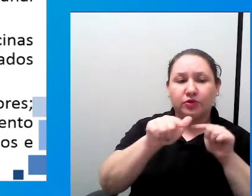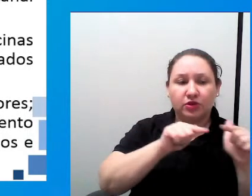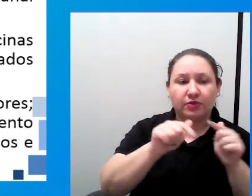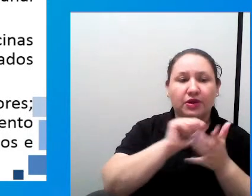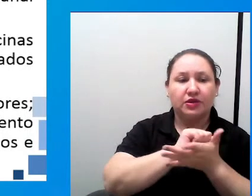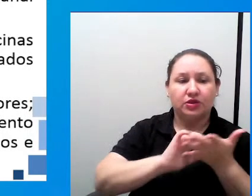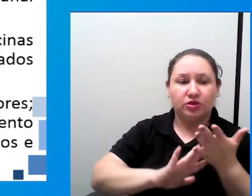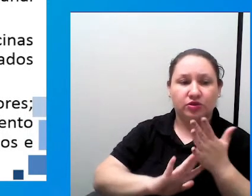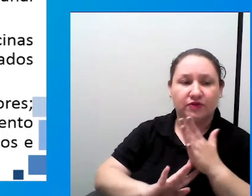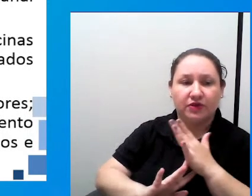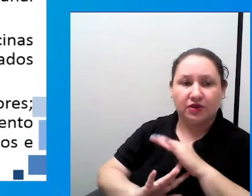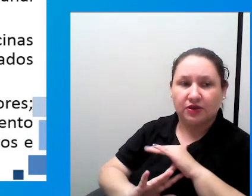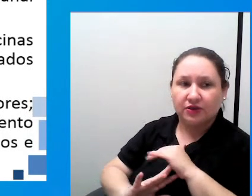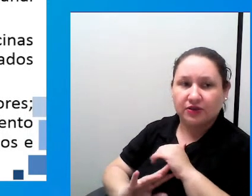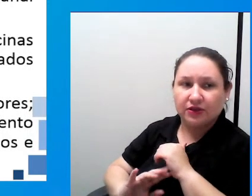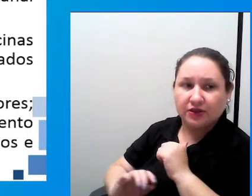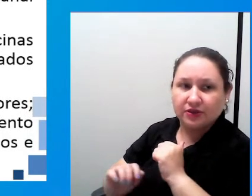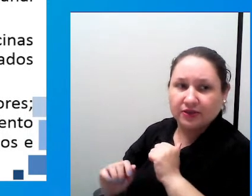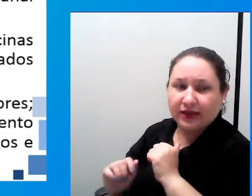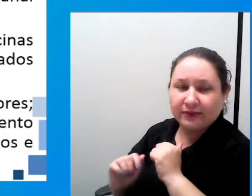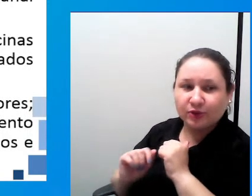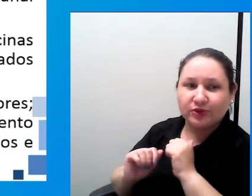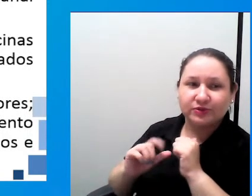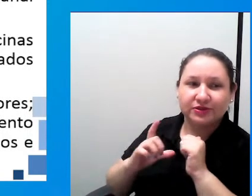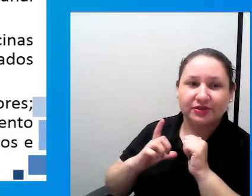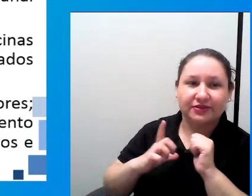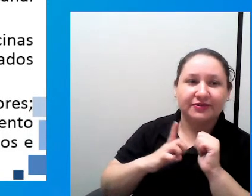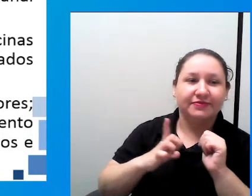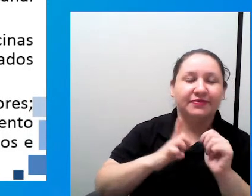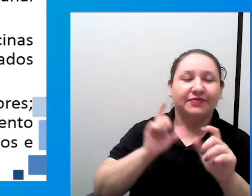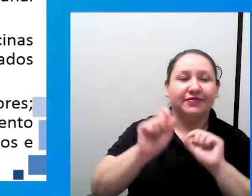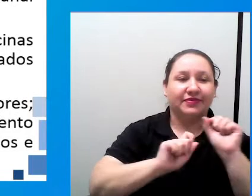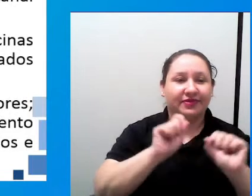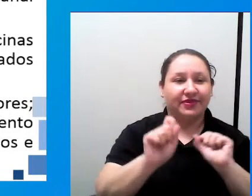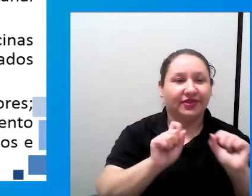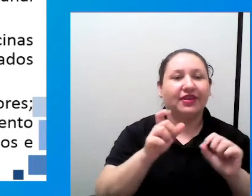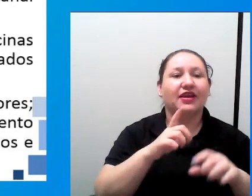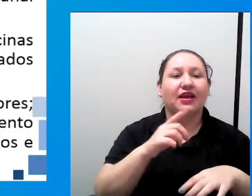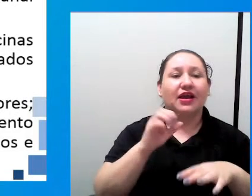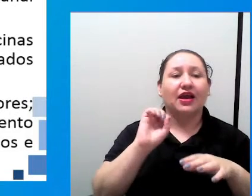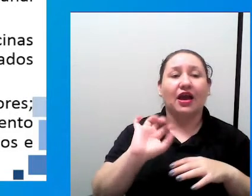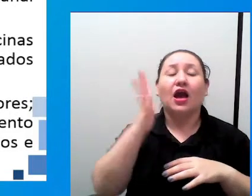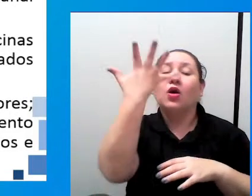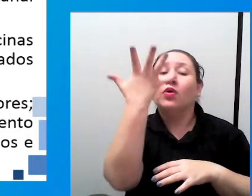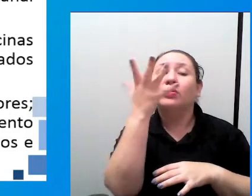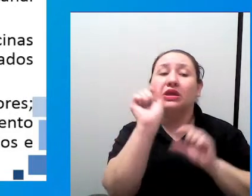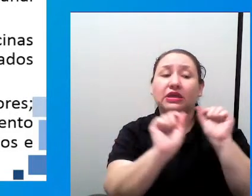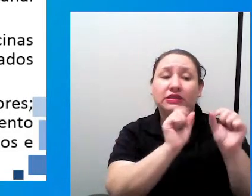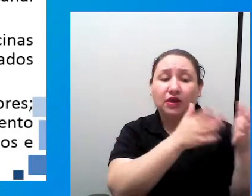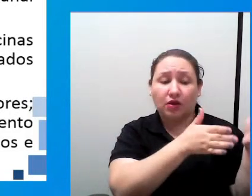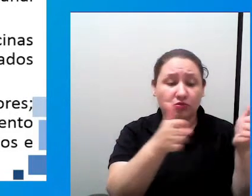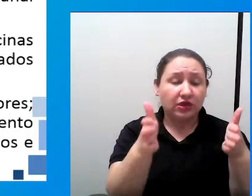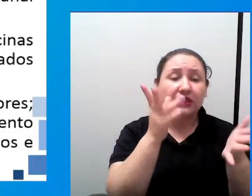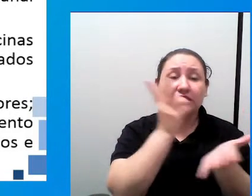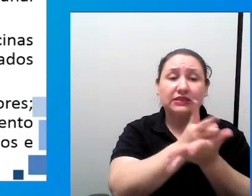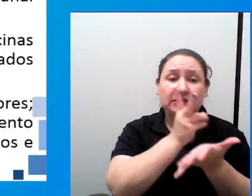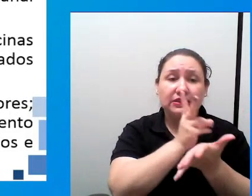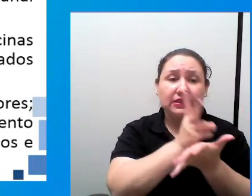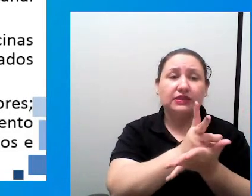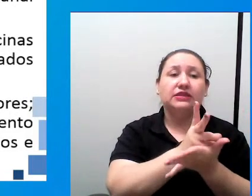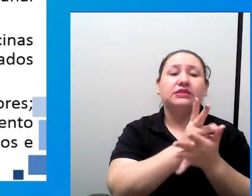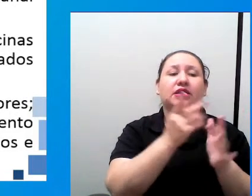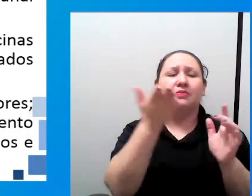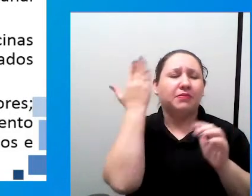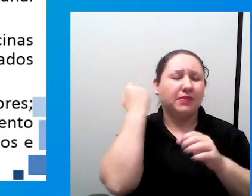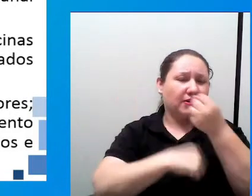executando. Essas atividades, a Semana Tecnológica, no geral, ela acontece em formato híbrido, principalmente no ano